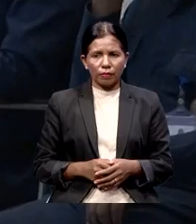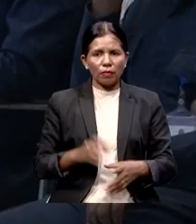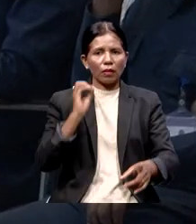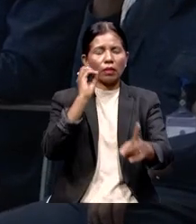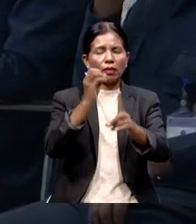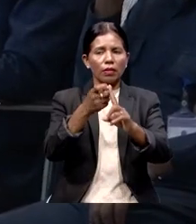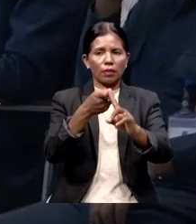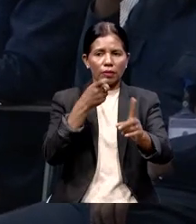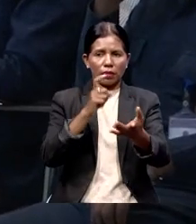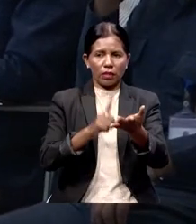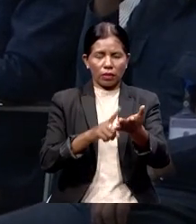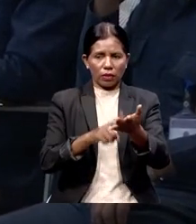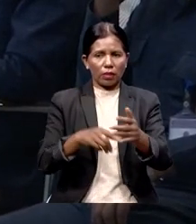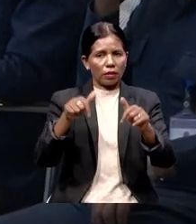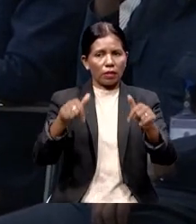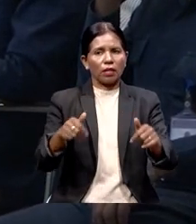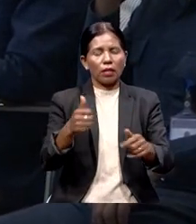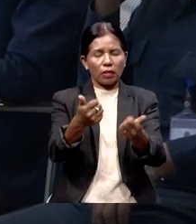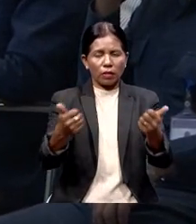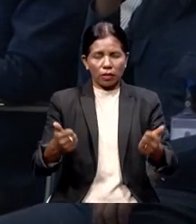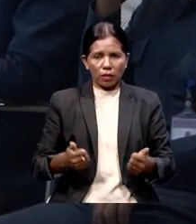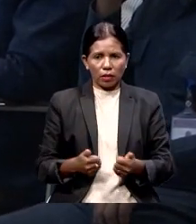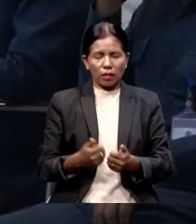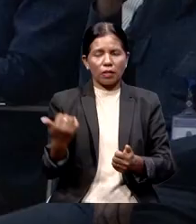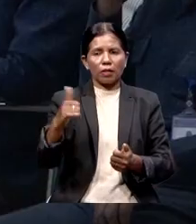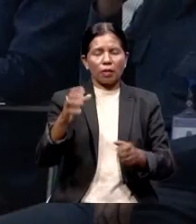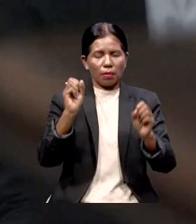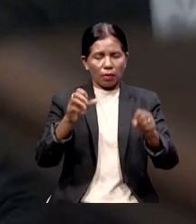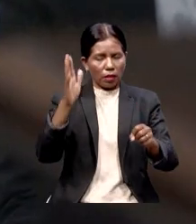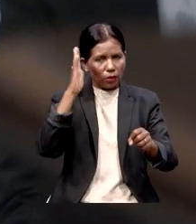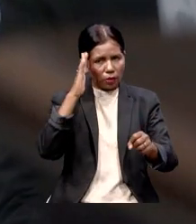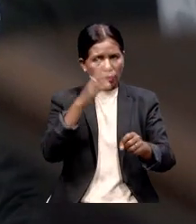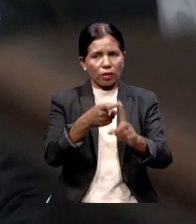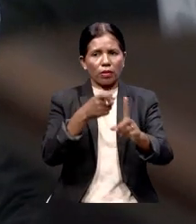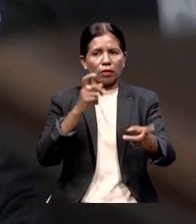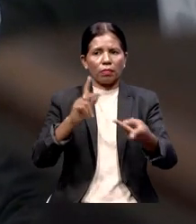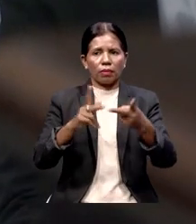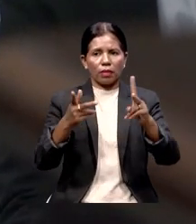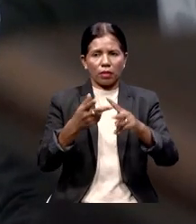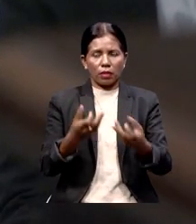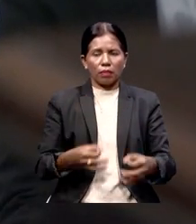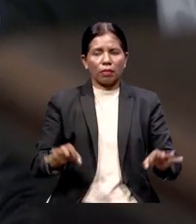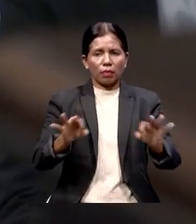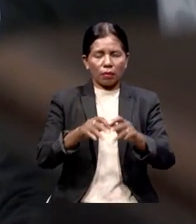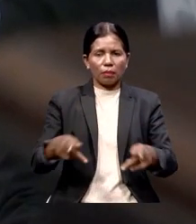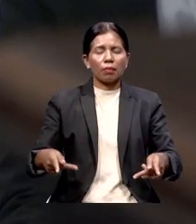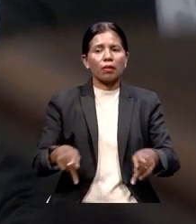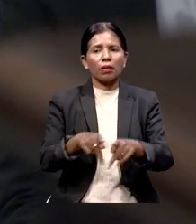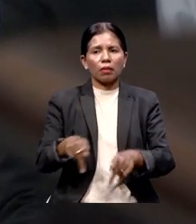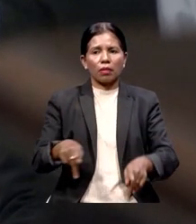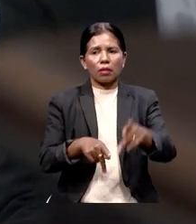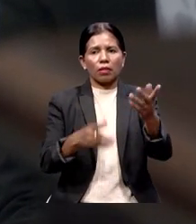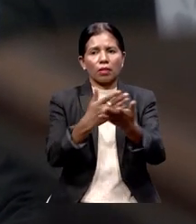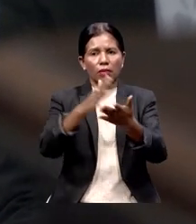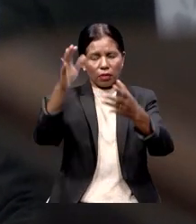Objetivo husi discussão aberta ne, atu autoridade aduaneira belerona direita hanoing husi parceiro privado no público sira, hodi